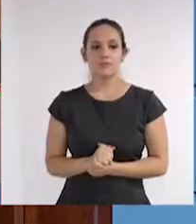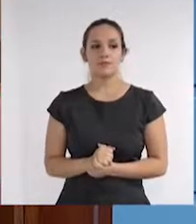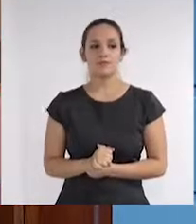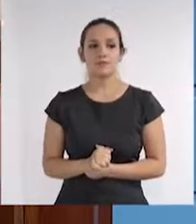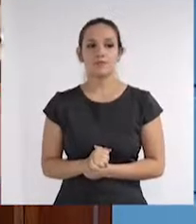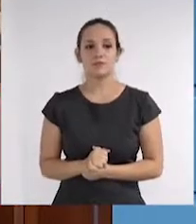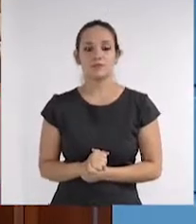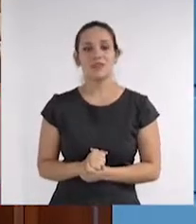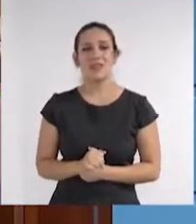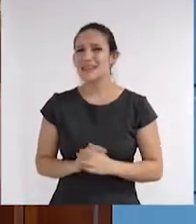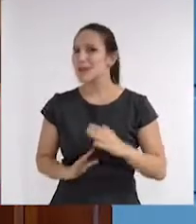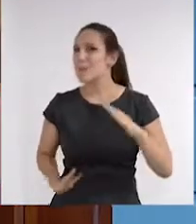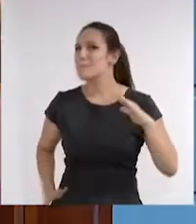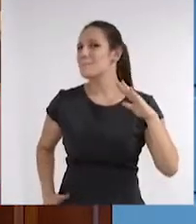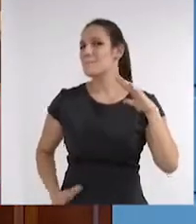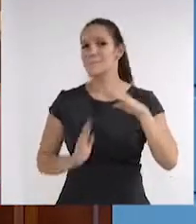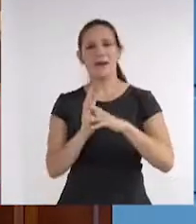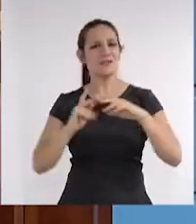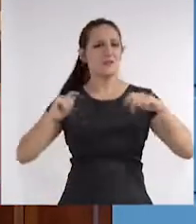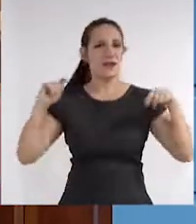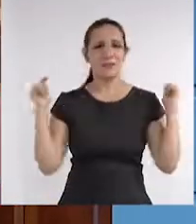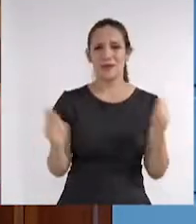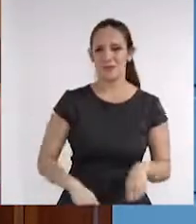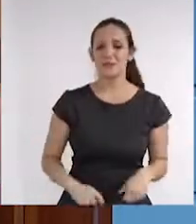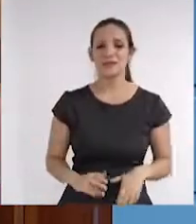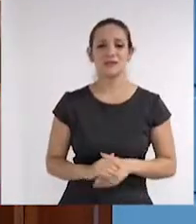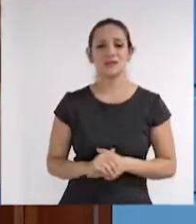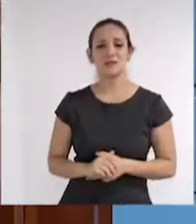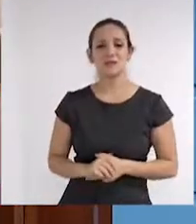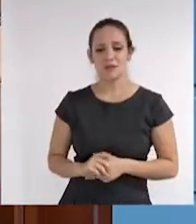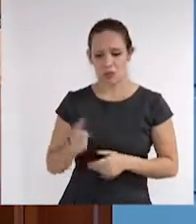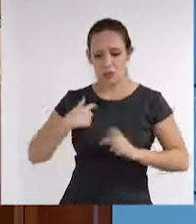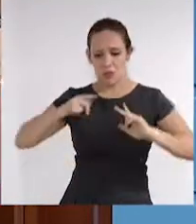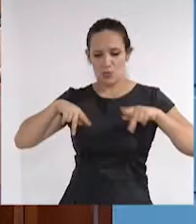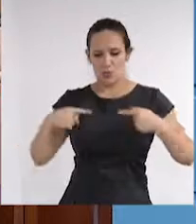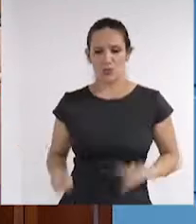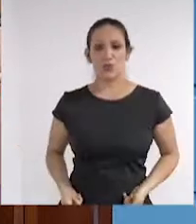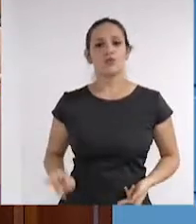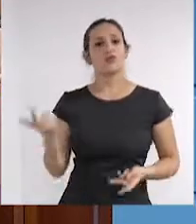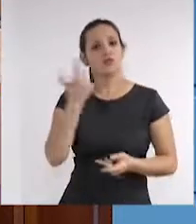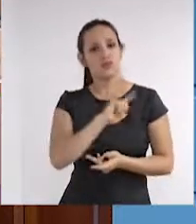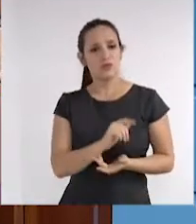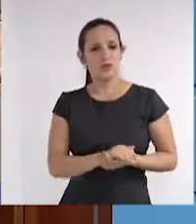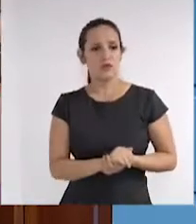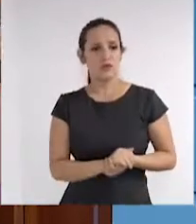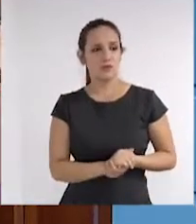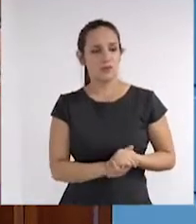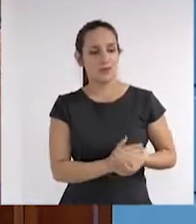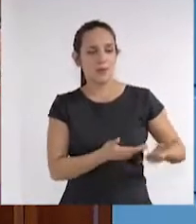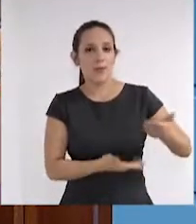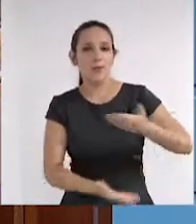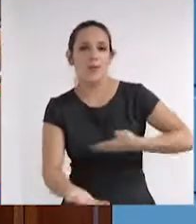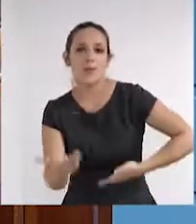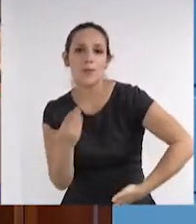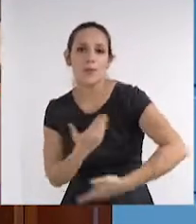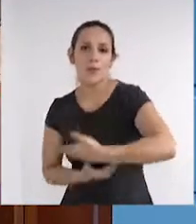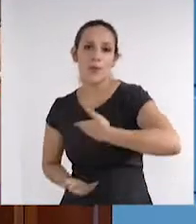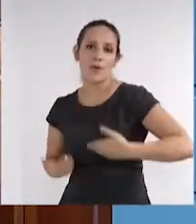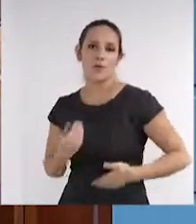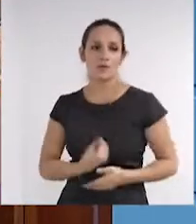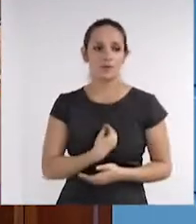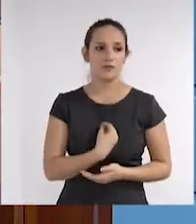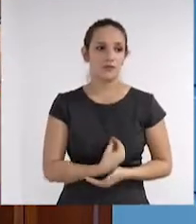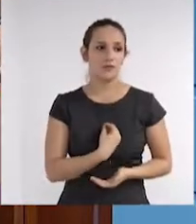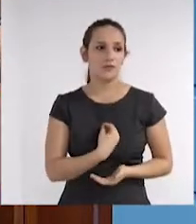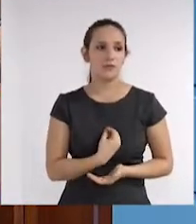nossas capacidades como ser humano, para que, de fato, ele se torne suportável nos nossos meios,